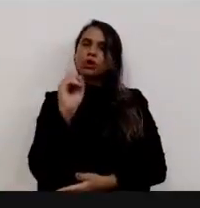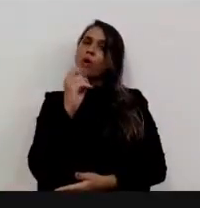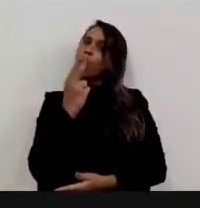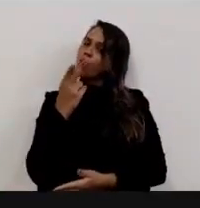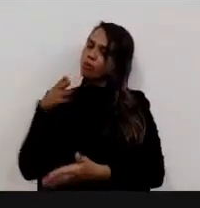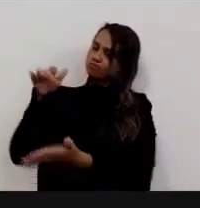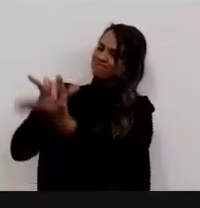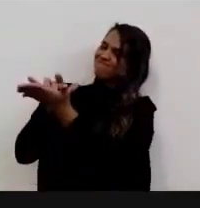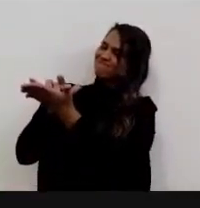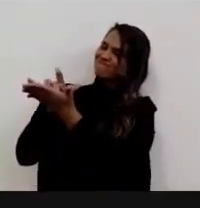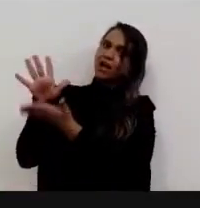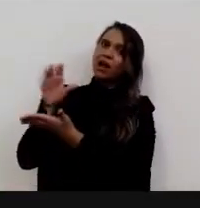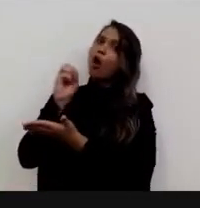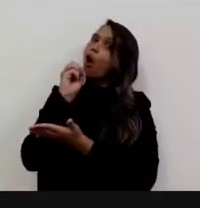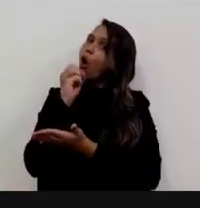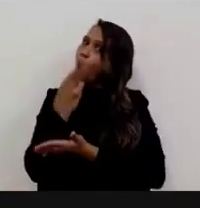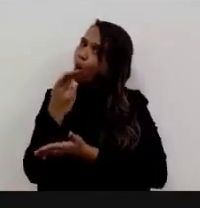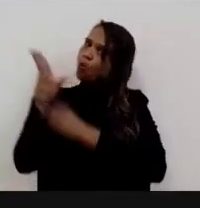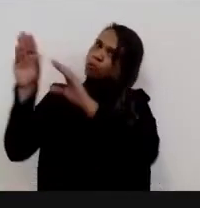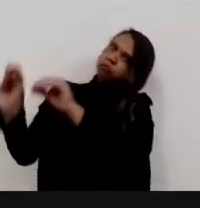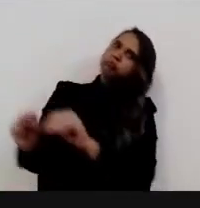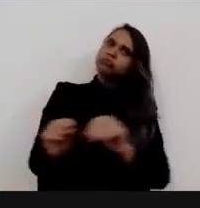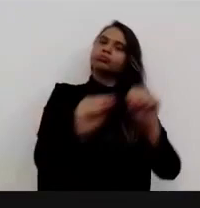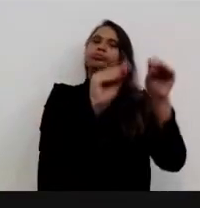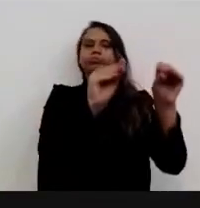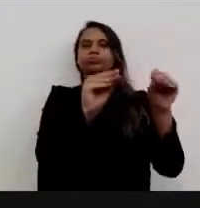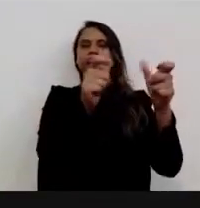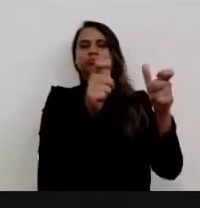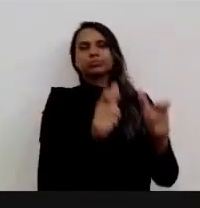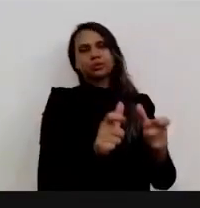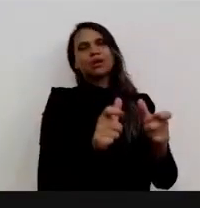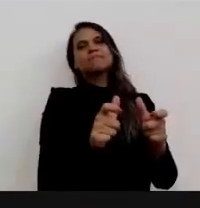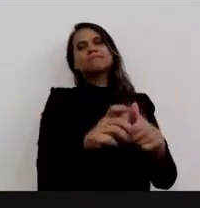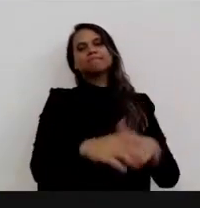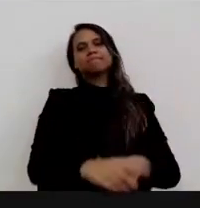embora, ou eles foram realocados para o que realmente